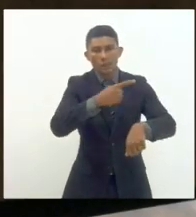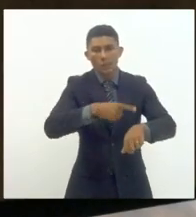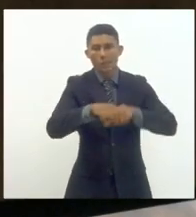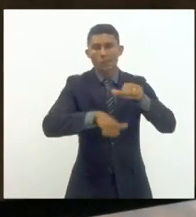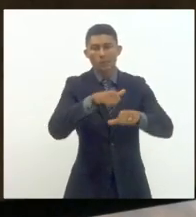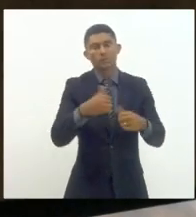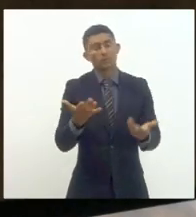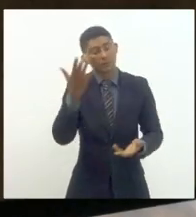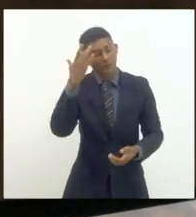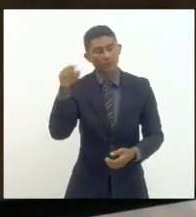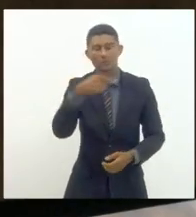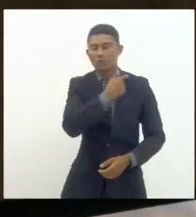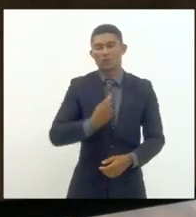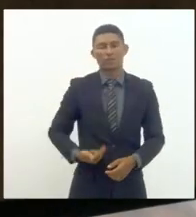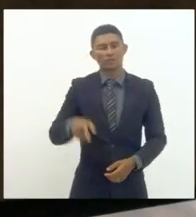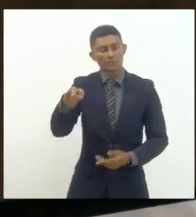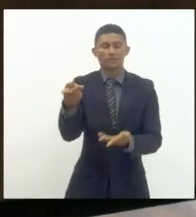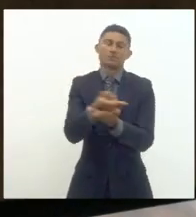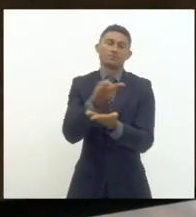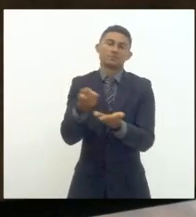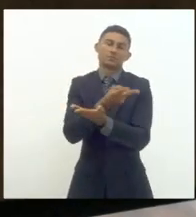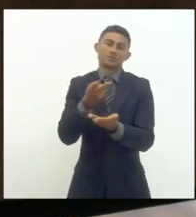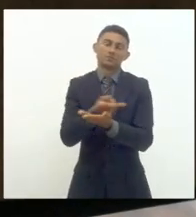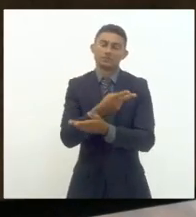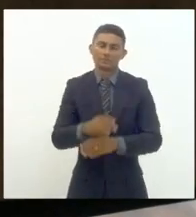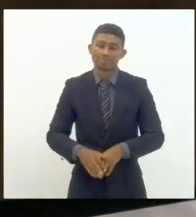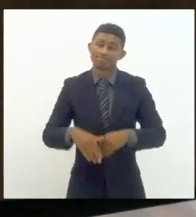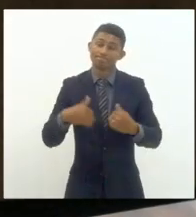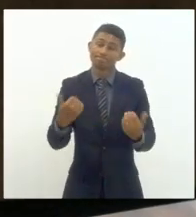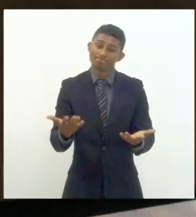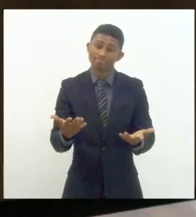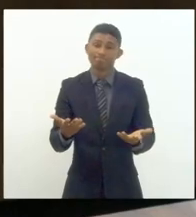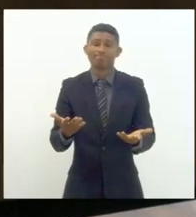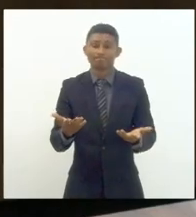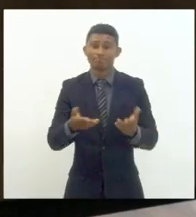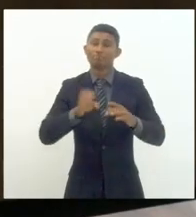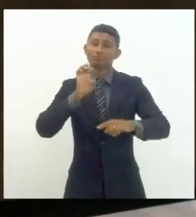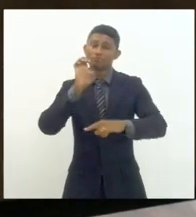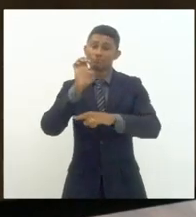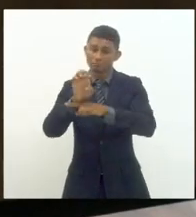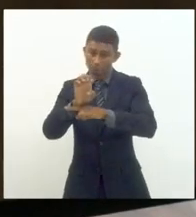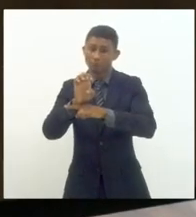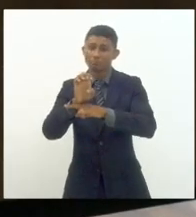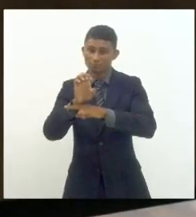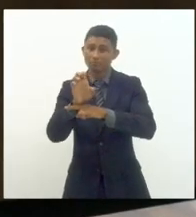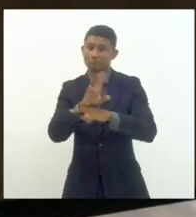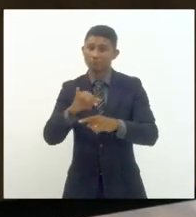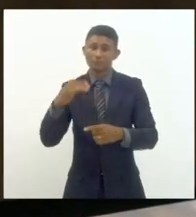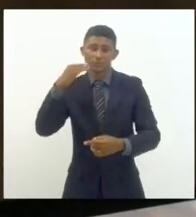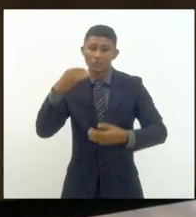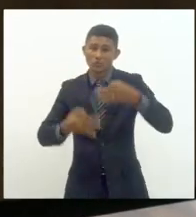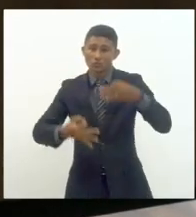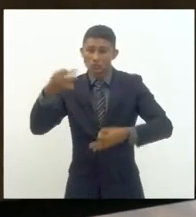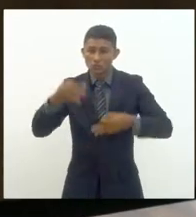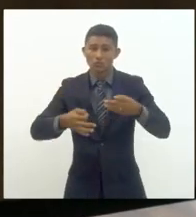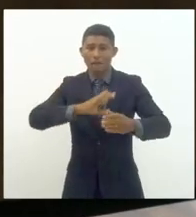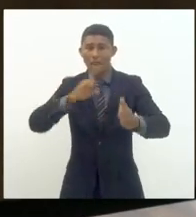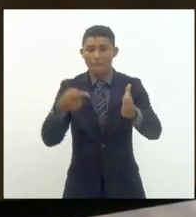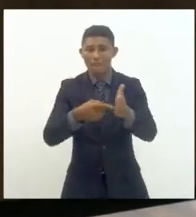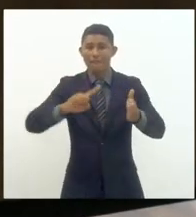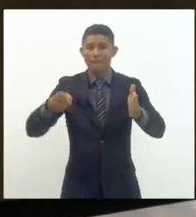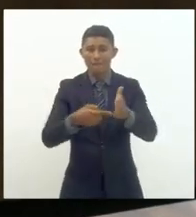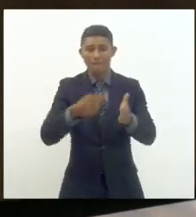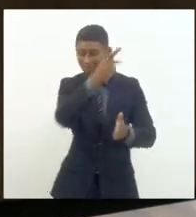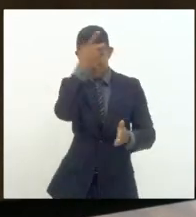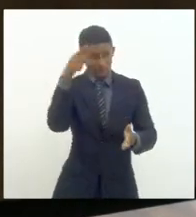acho que o governo se equivocou e, com isso, vai fazer com que o Estado sofra uma série de ações judiciais de pessoas que não querem